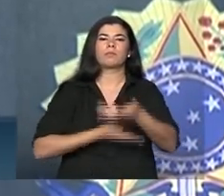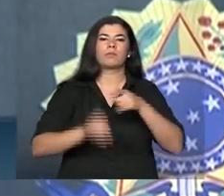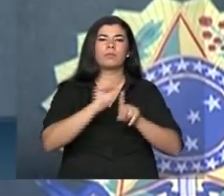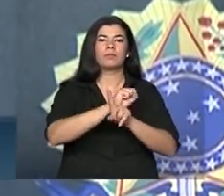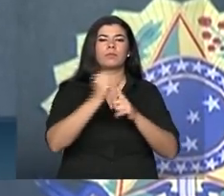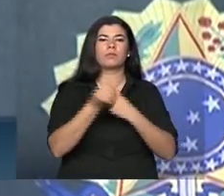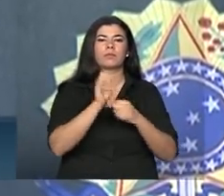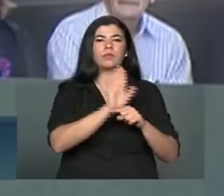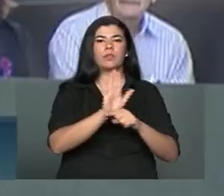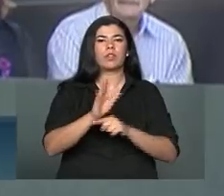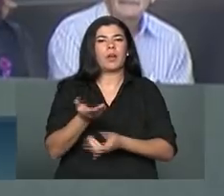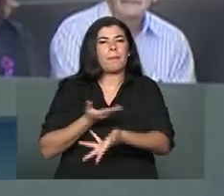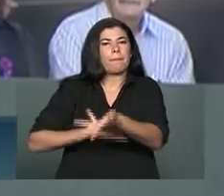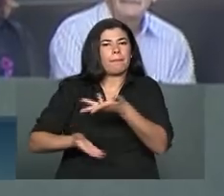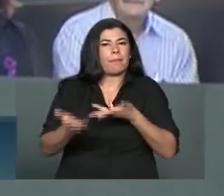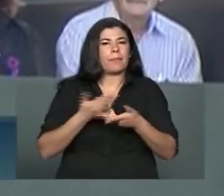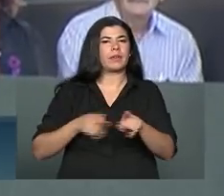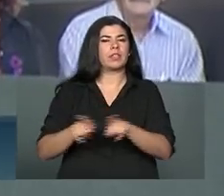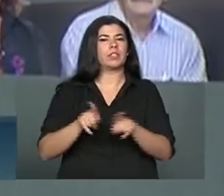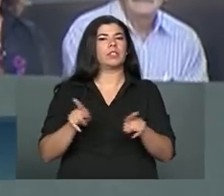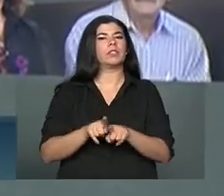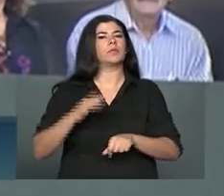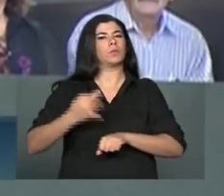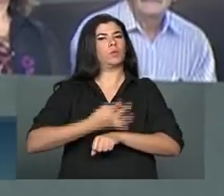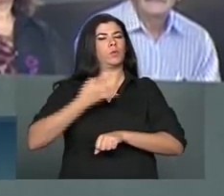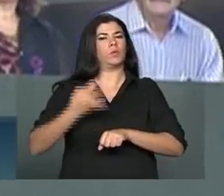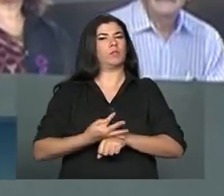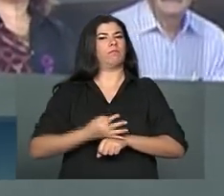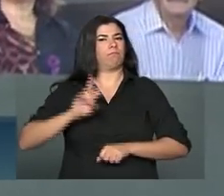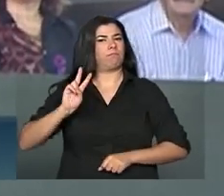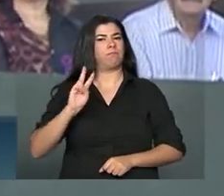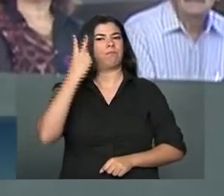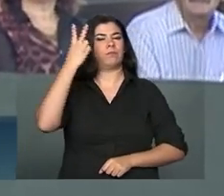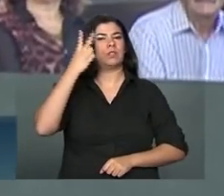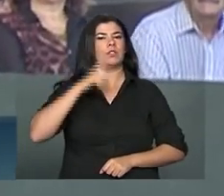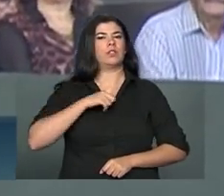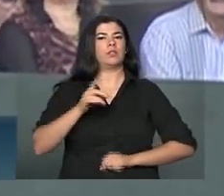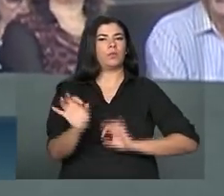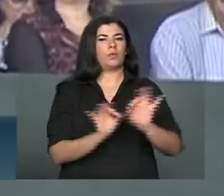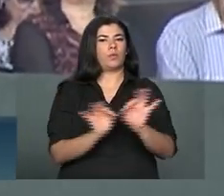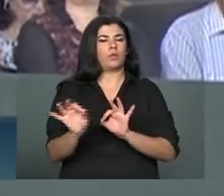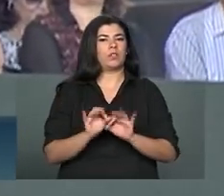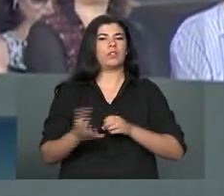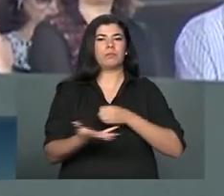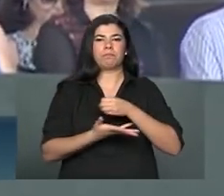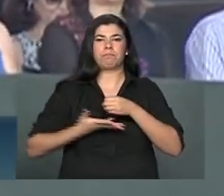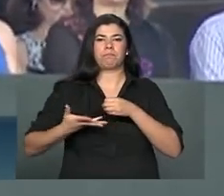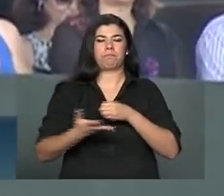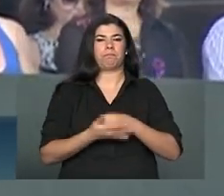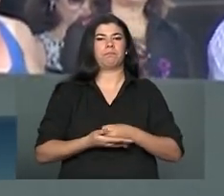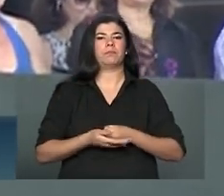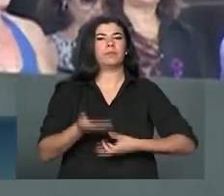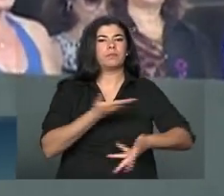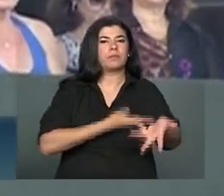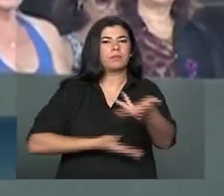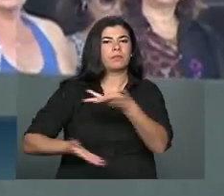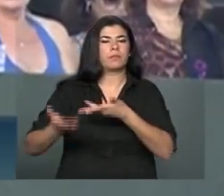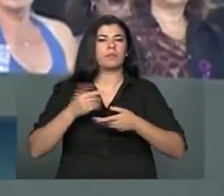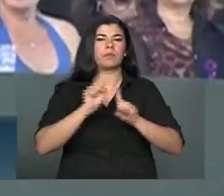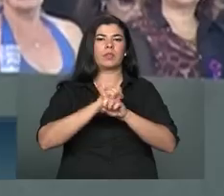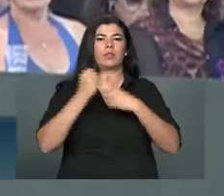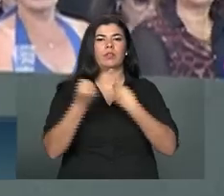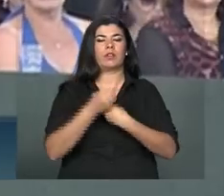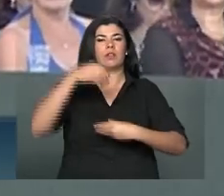de camaradagem, e a tolerância, valores que estruturam e cimentam as relações sociais